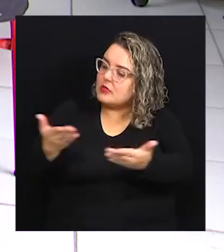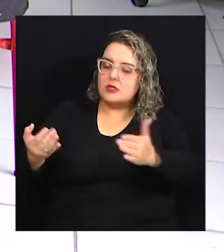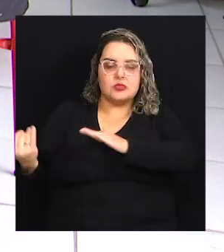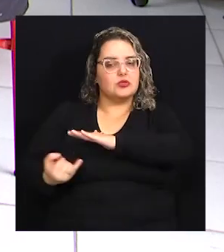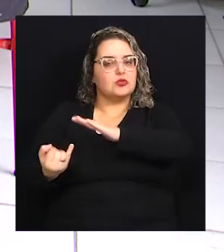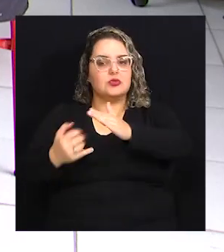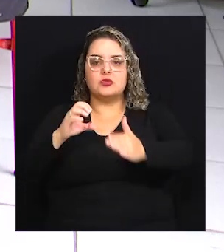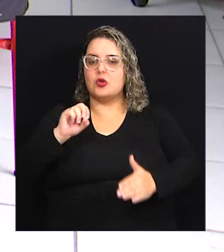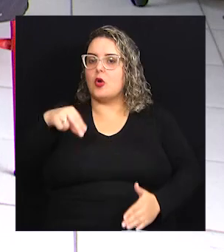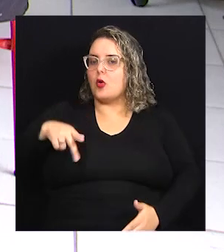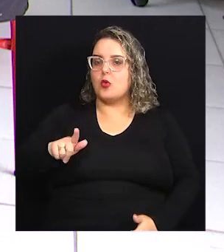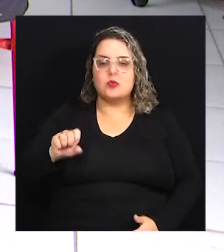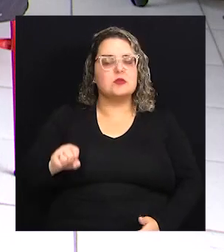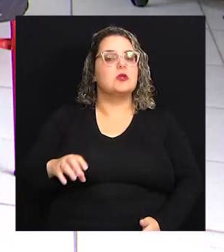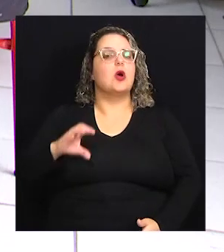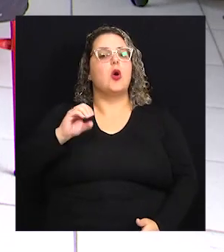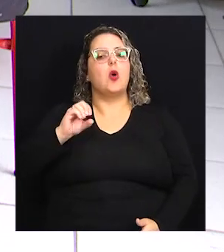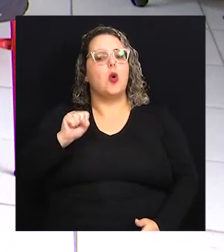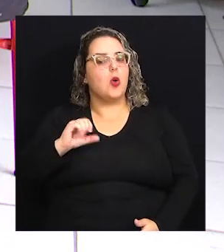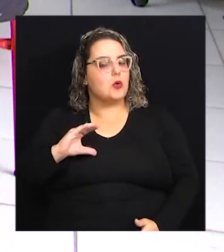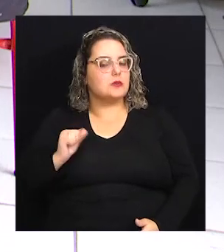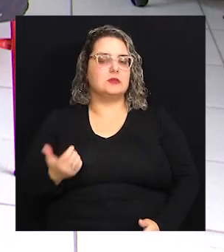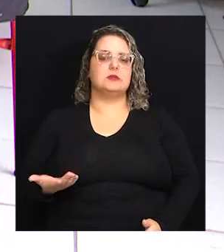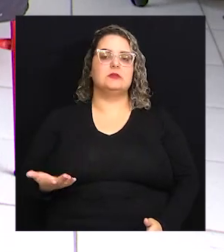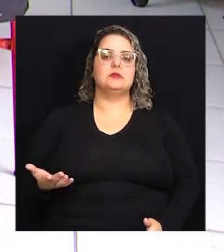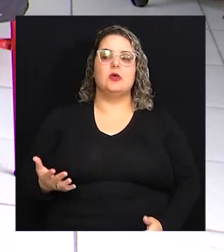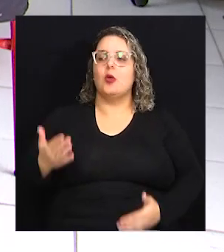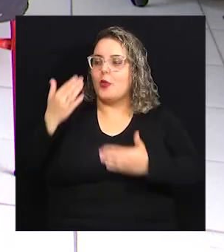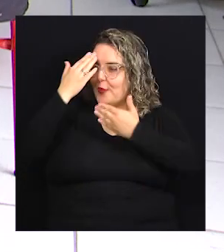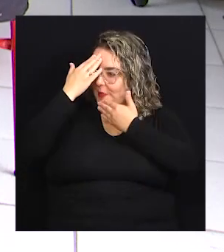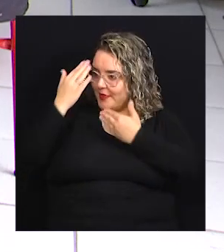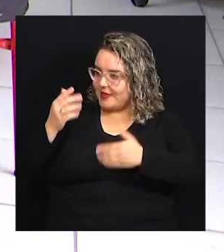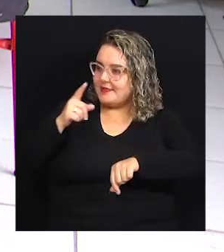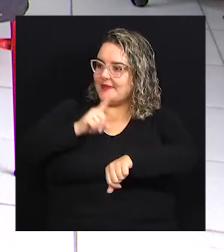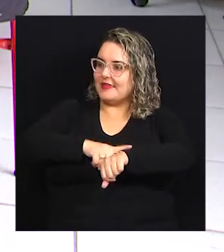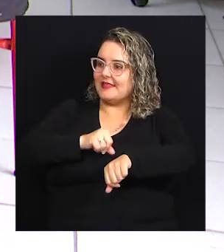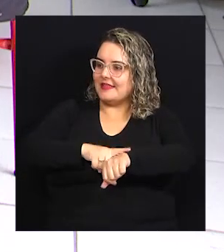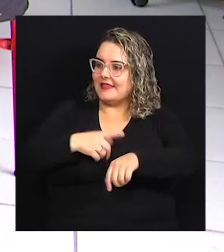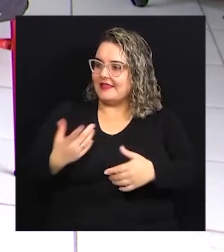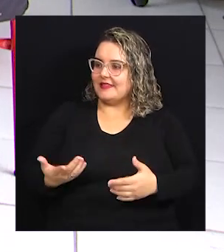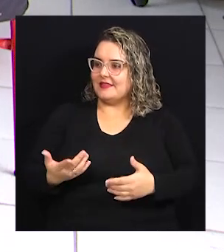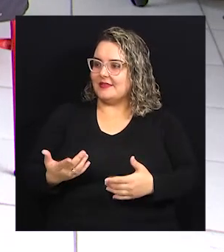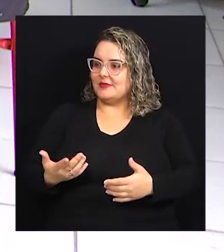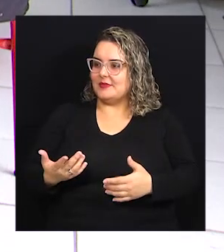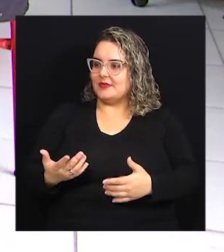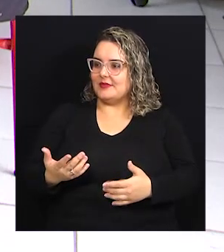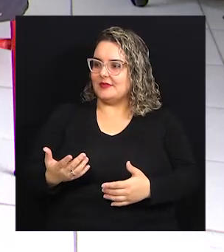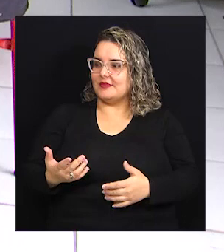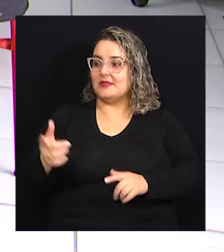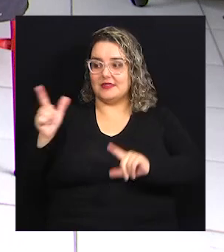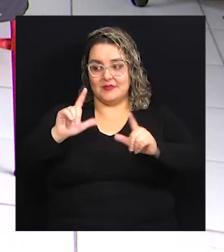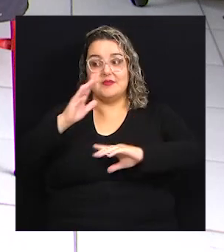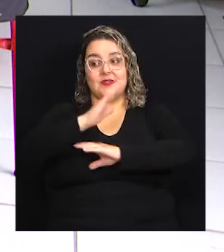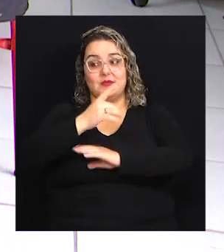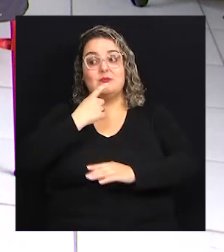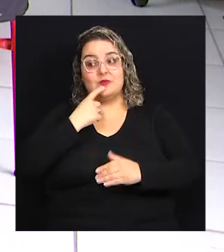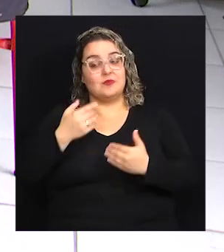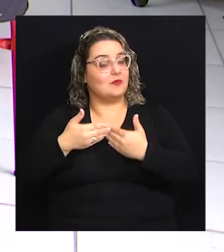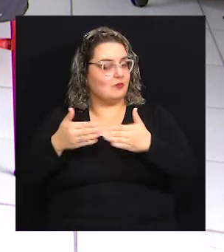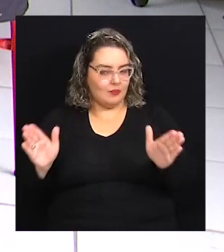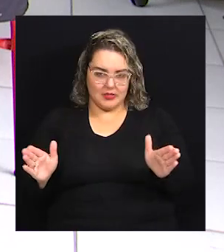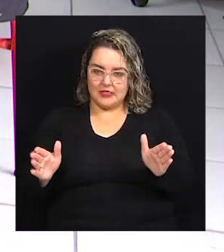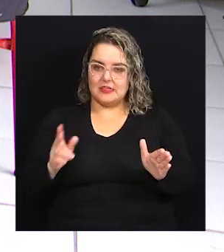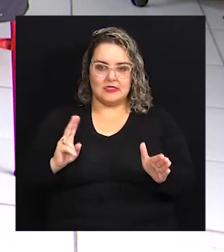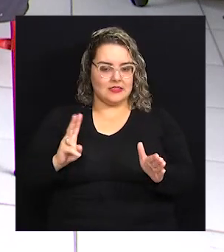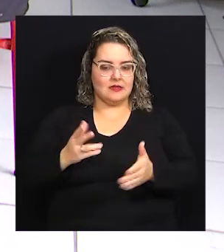de vocês, de instituições, de ONGs, de OSCs, entidades filantrópicas. Juliana, obrigada pelo seu tempo. A TV